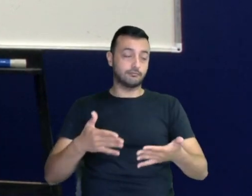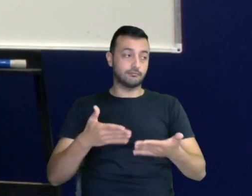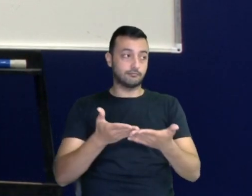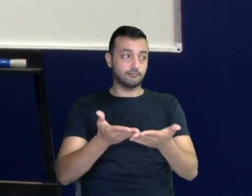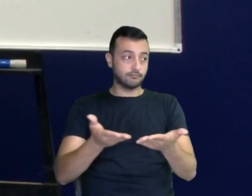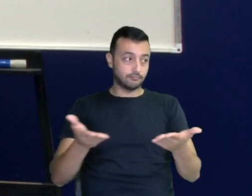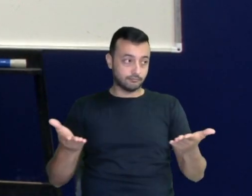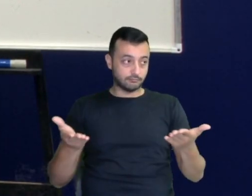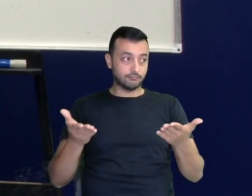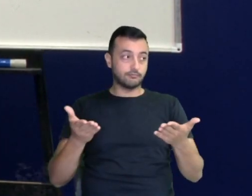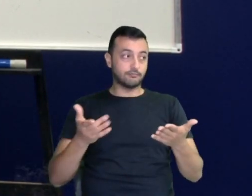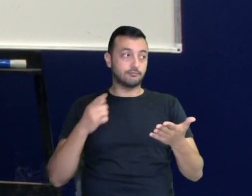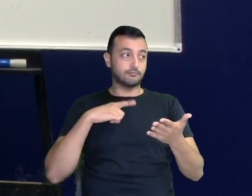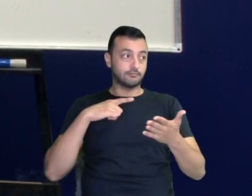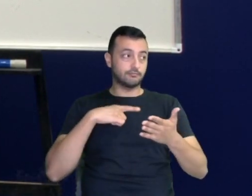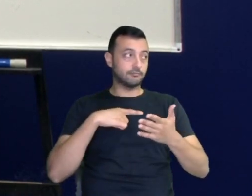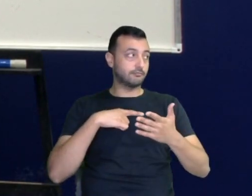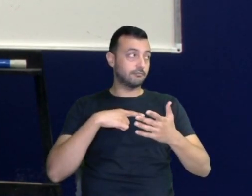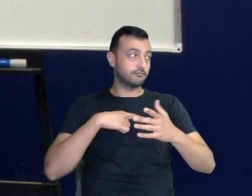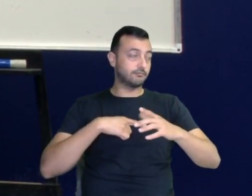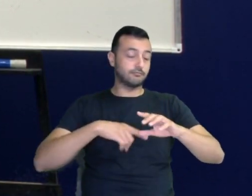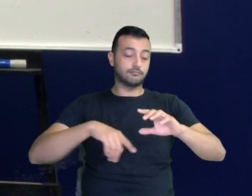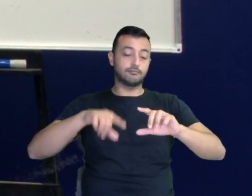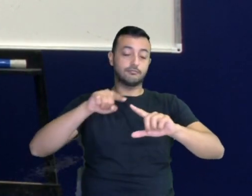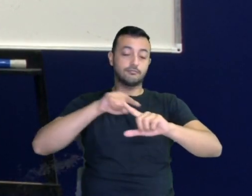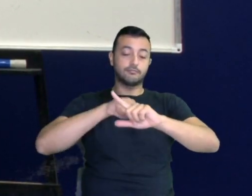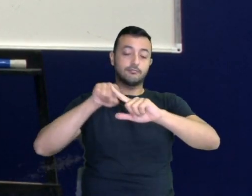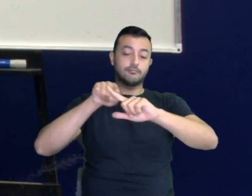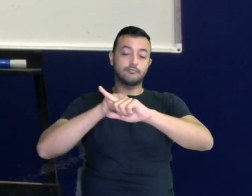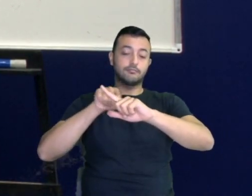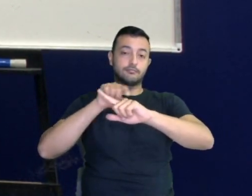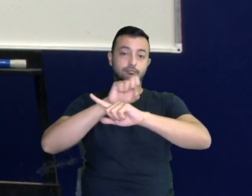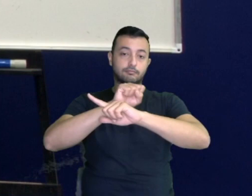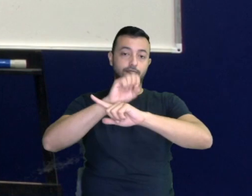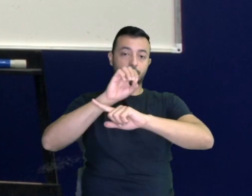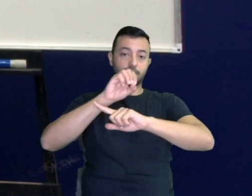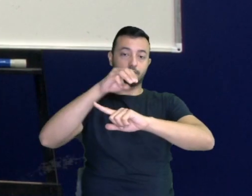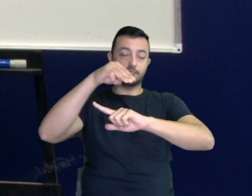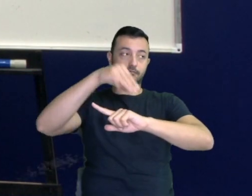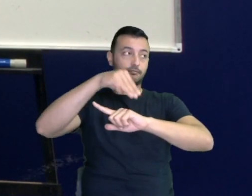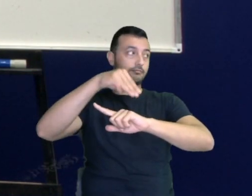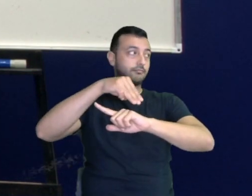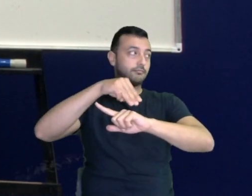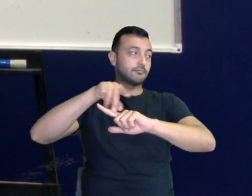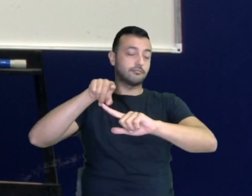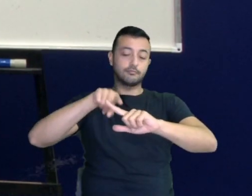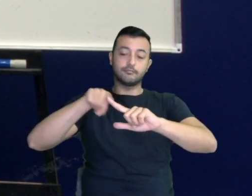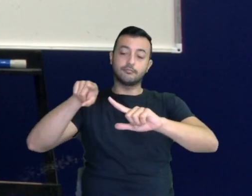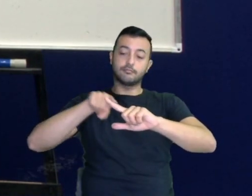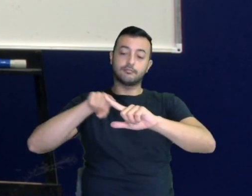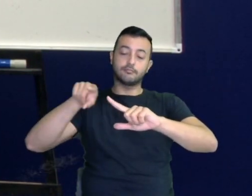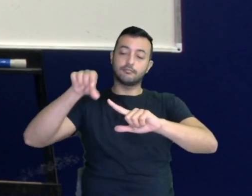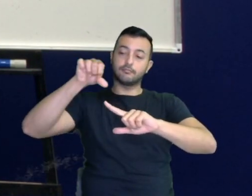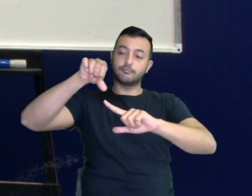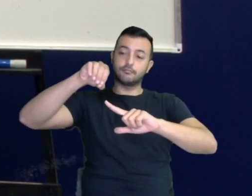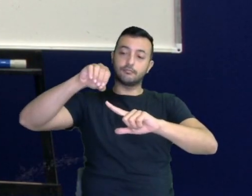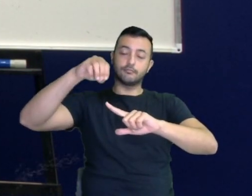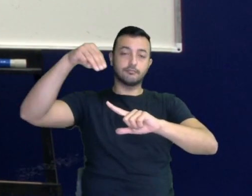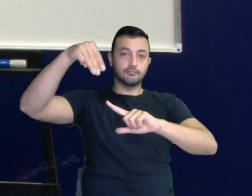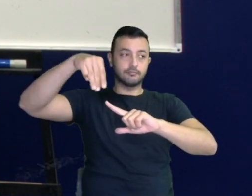que essa distância aqui é de 80 metros. Aqui nós temos 90